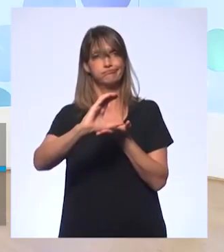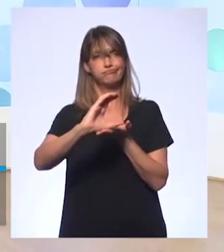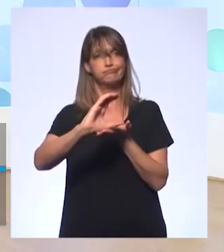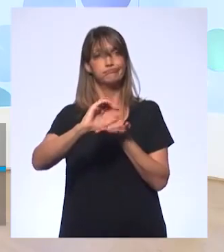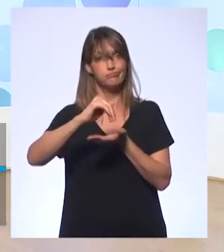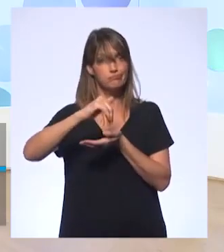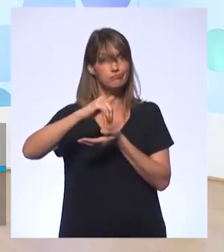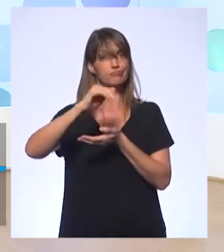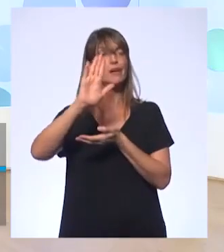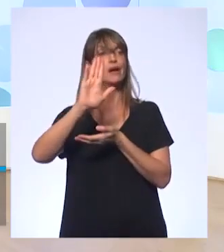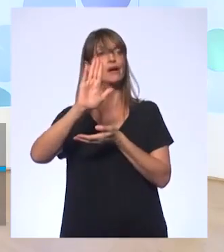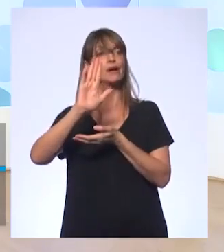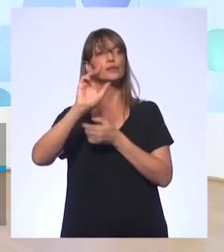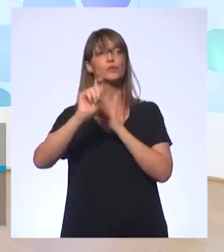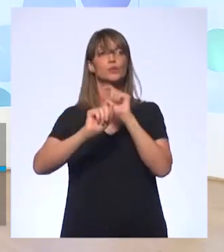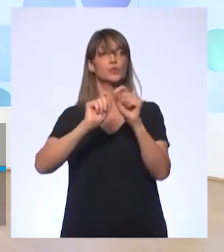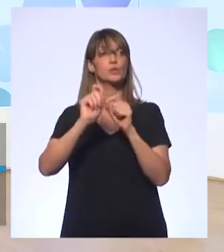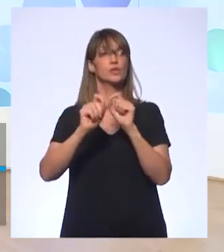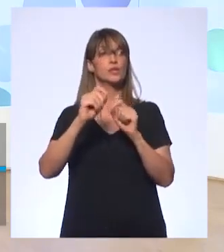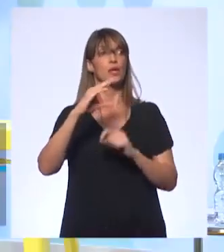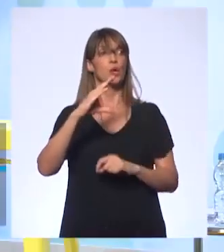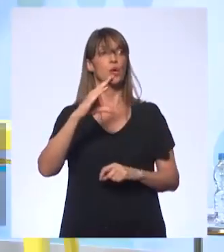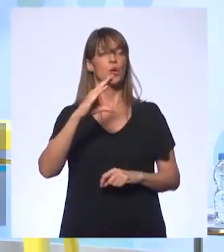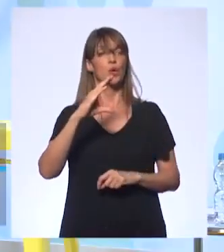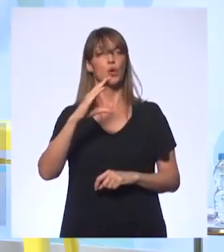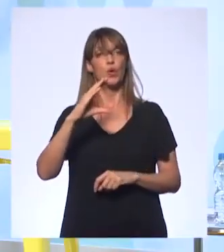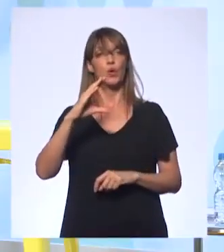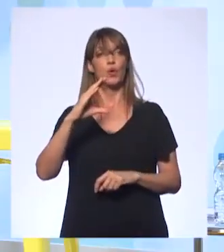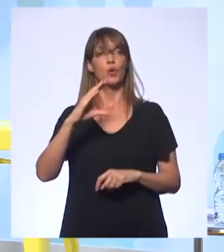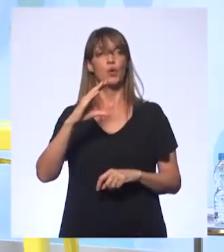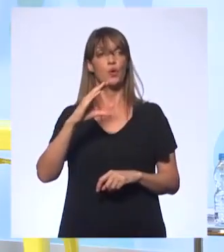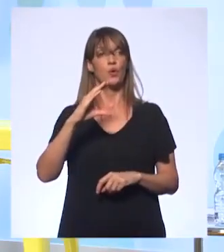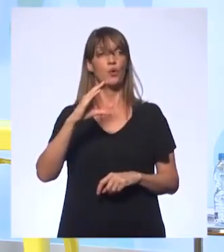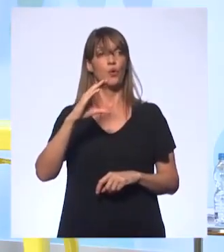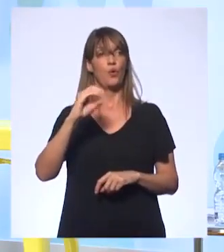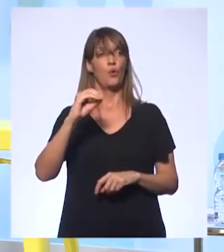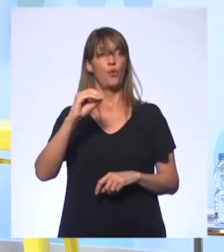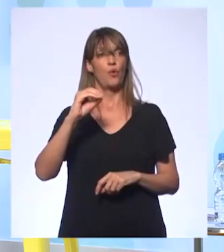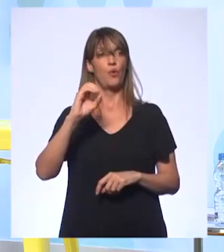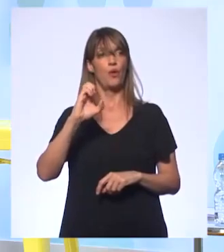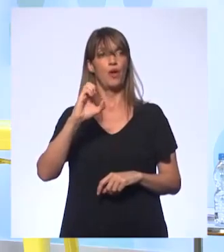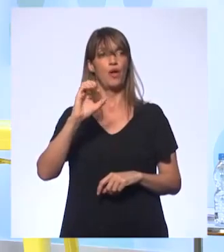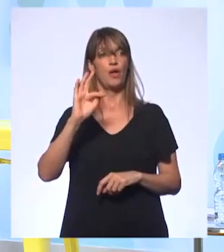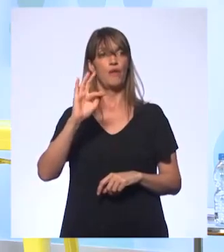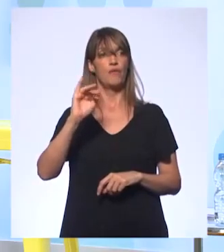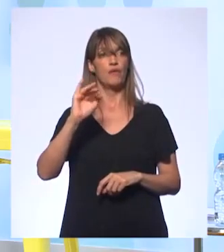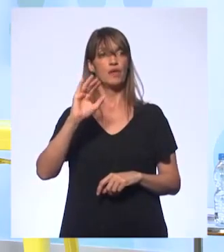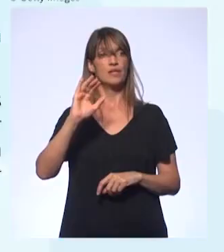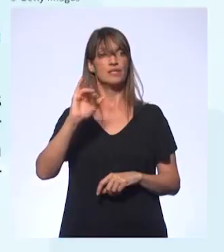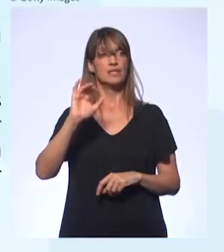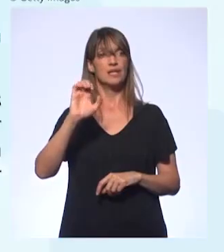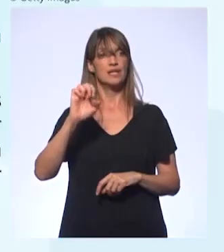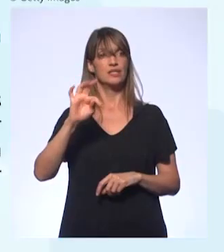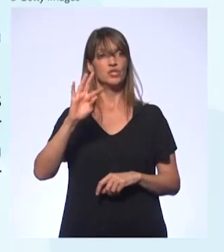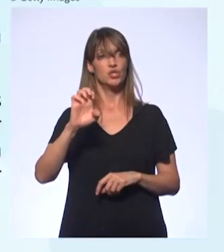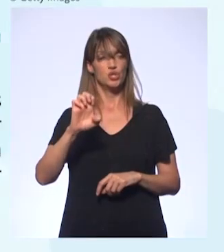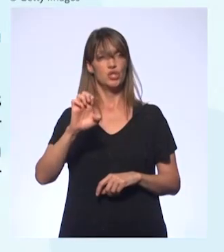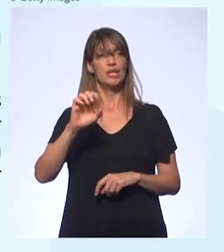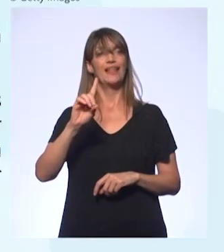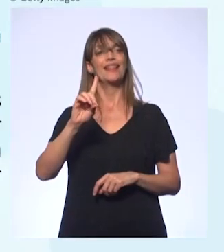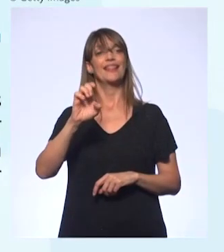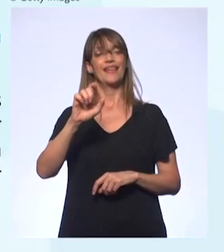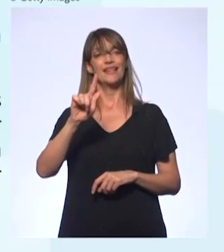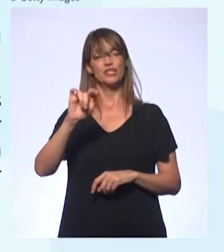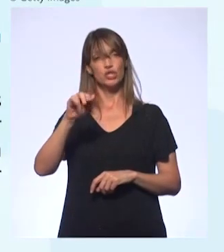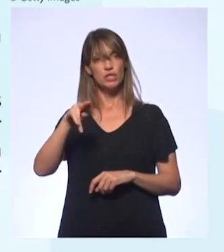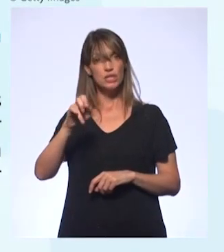ela é trabalhada pelo coeficiente de Gini. Esse coeficiente de Gini, ele vai